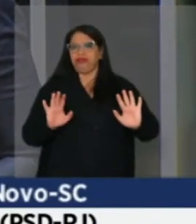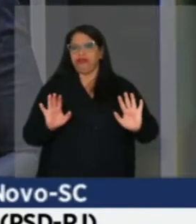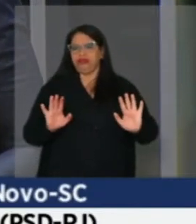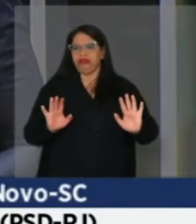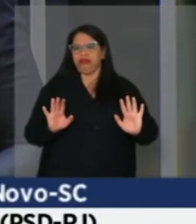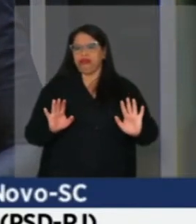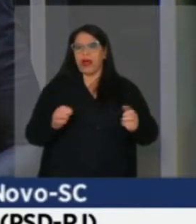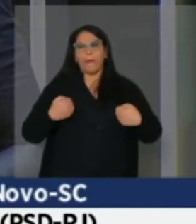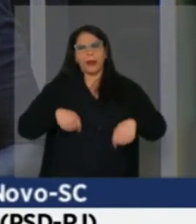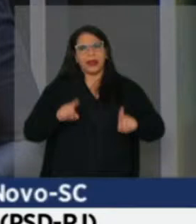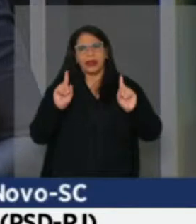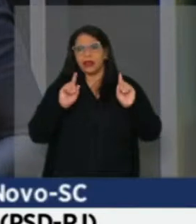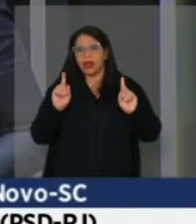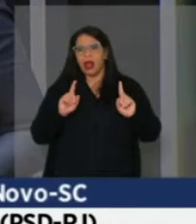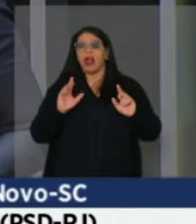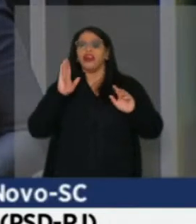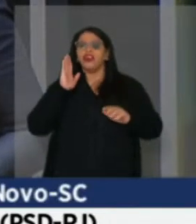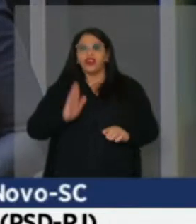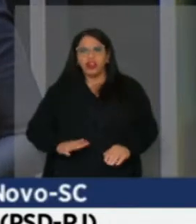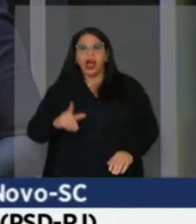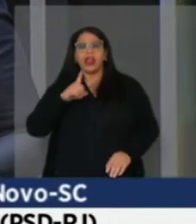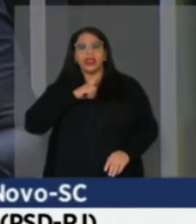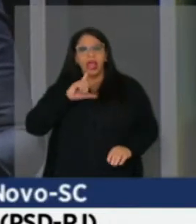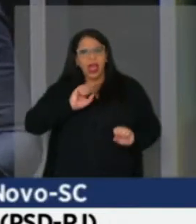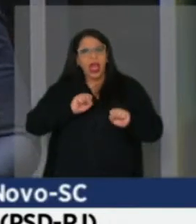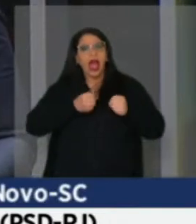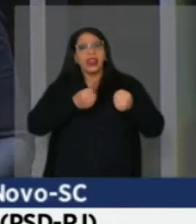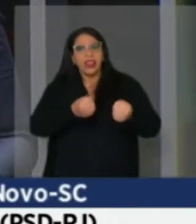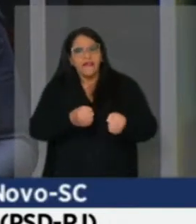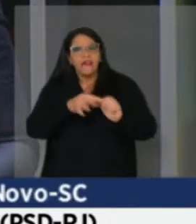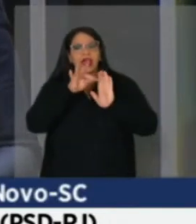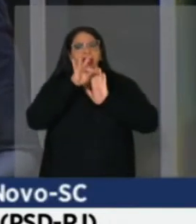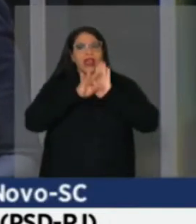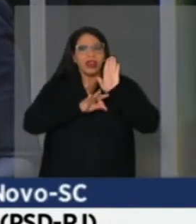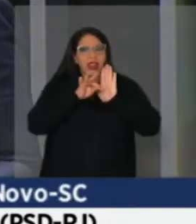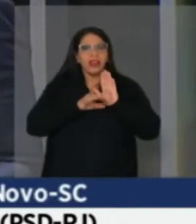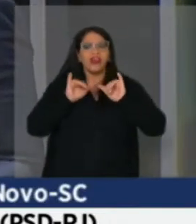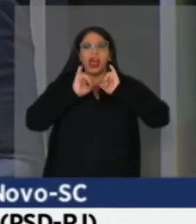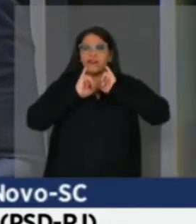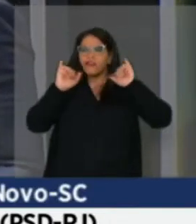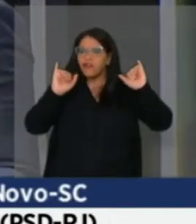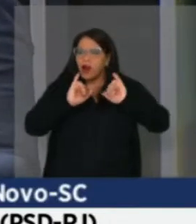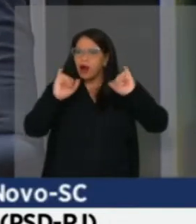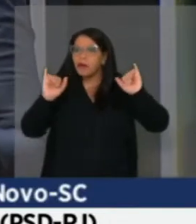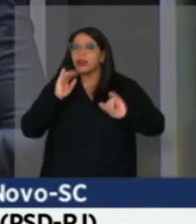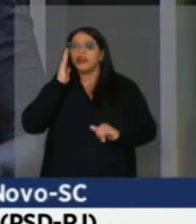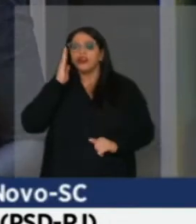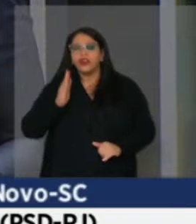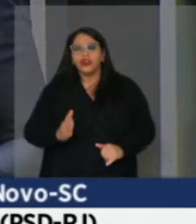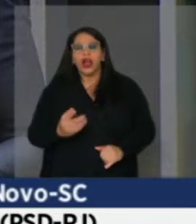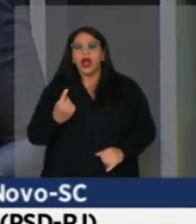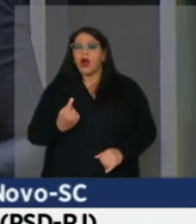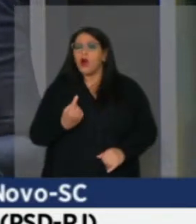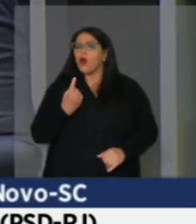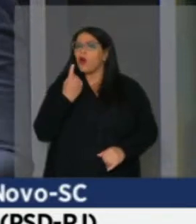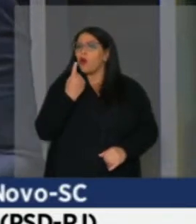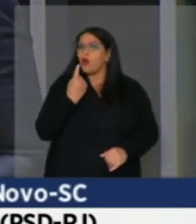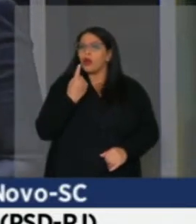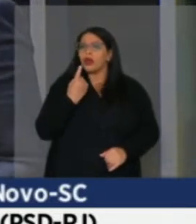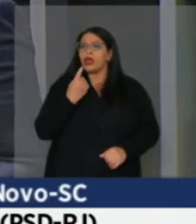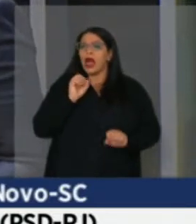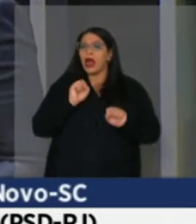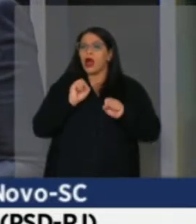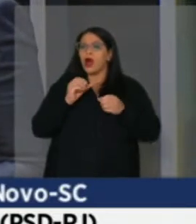de dizer de que várias teses e informações trazidas aqui foram trazidas unicamente pela própria